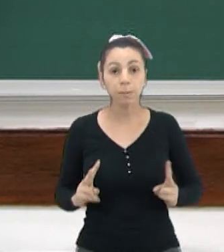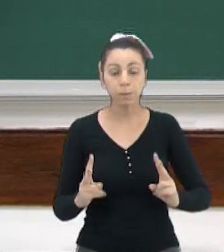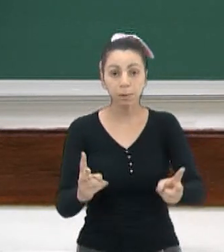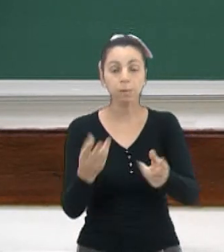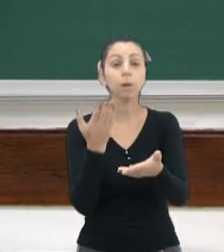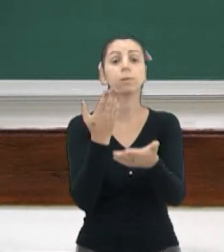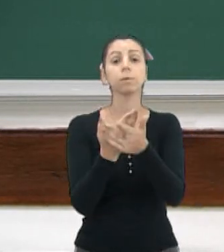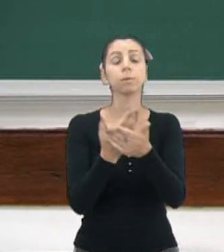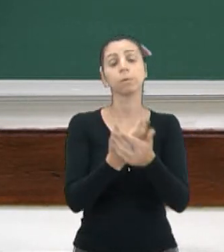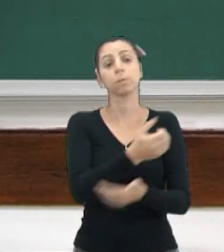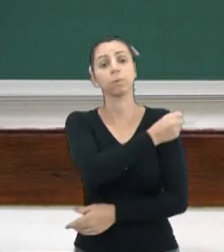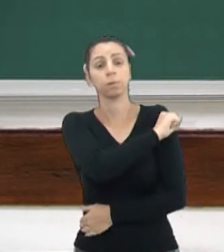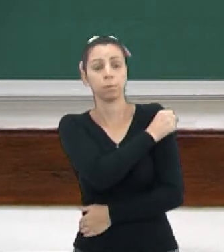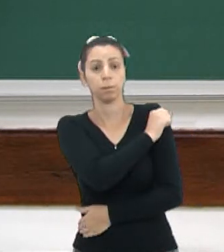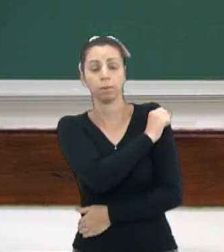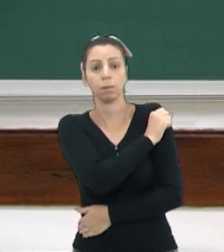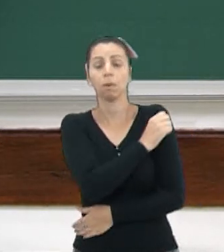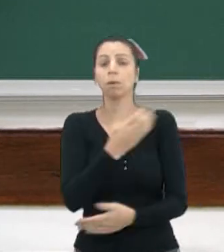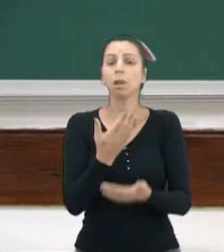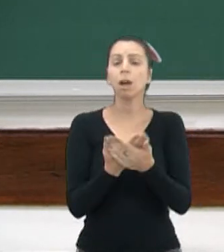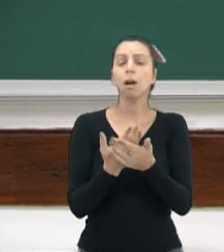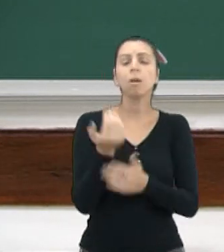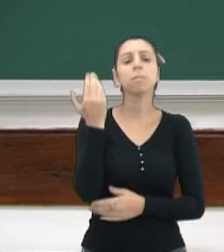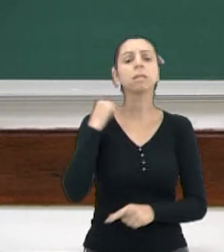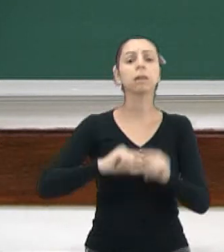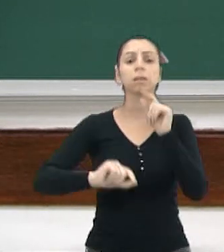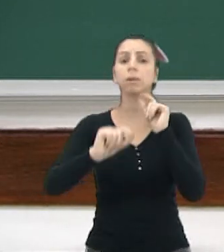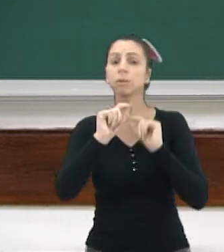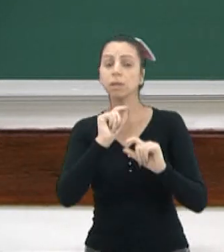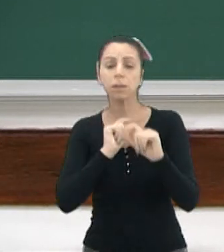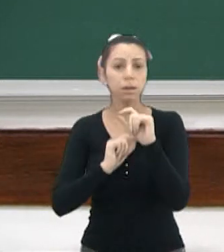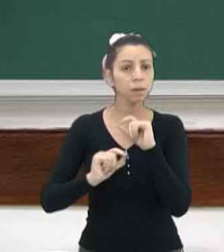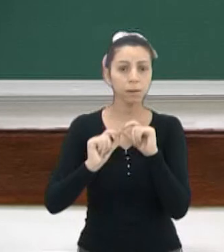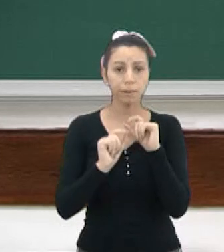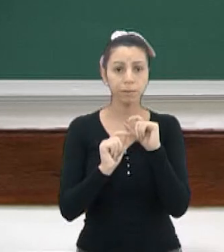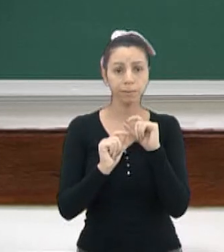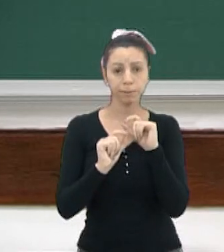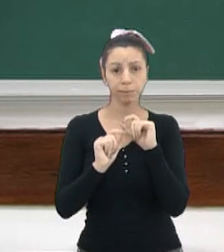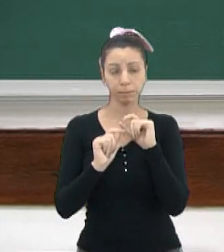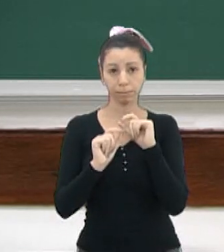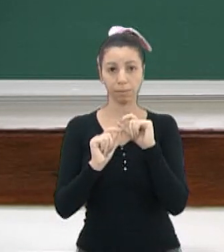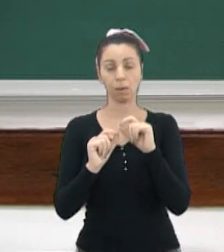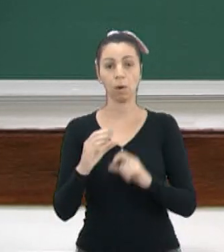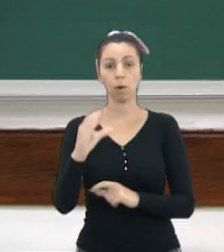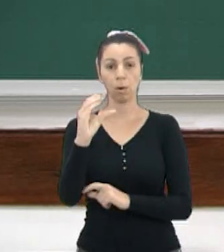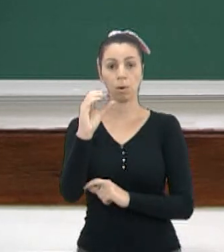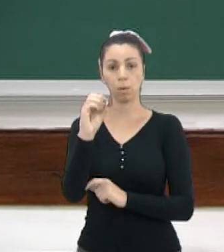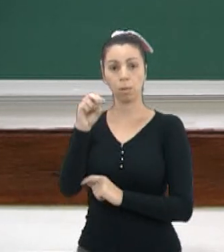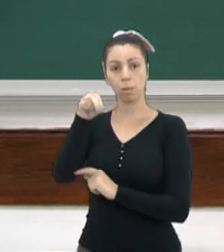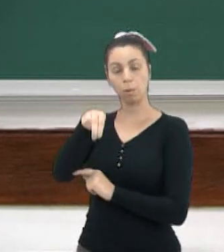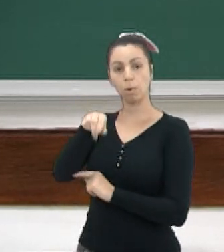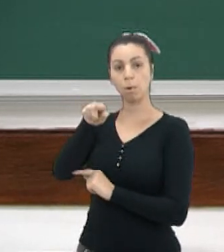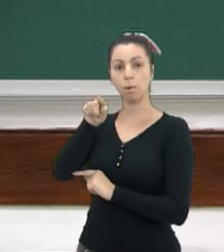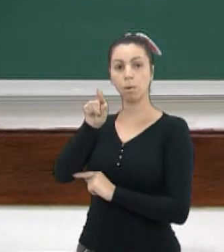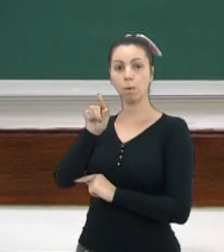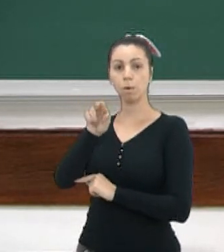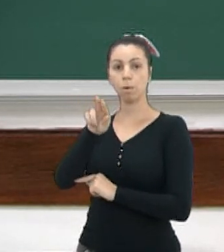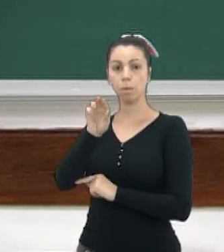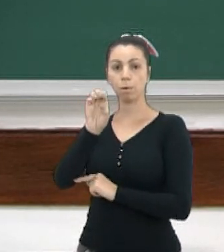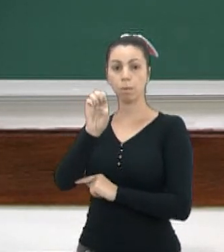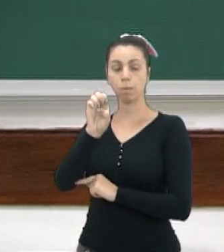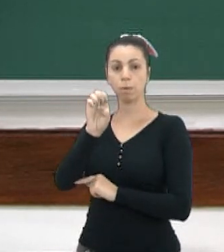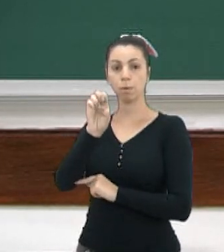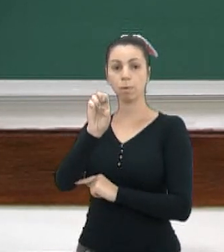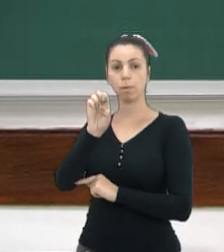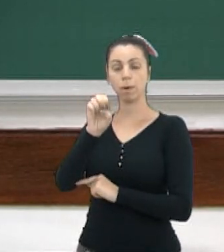8º ano. Nós vimos na aula passada alguma coisa sobre a congruência de triângulos, os casos de